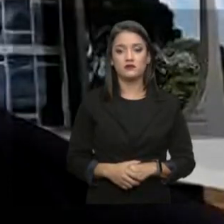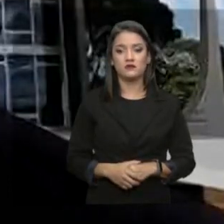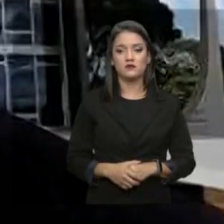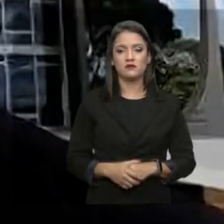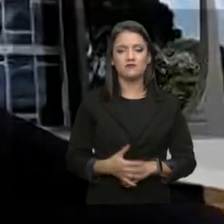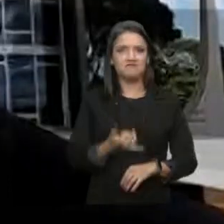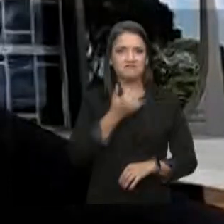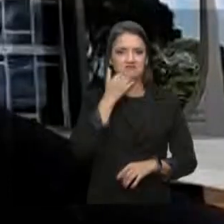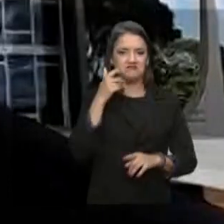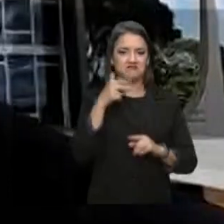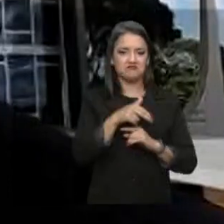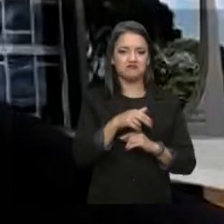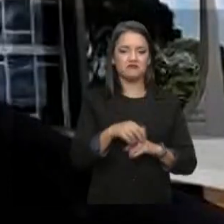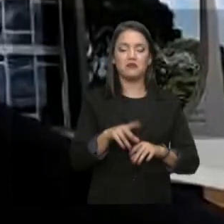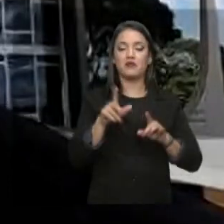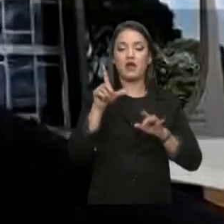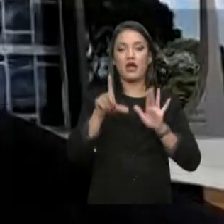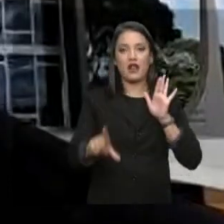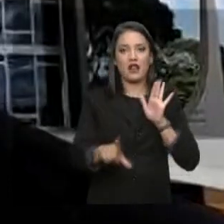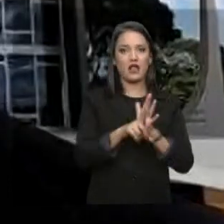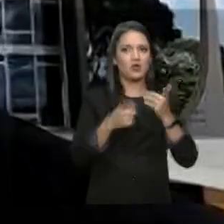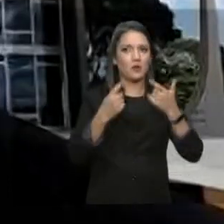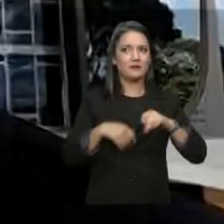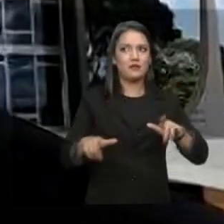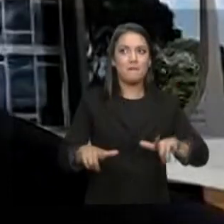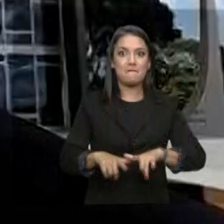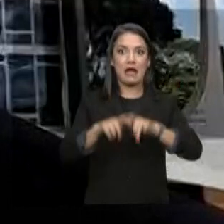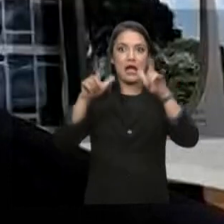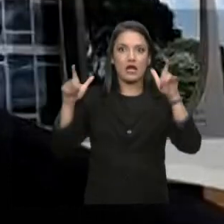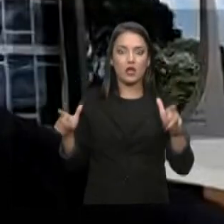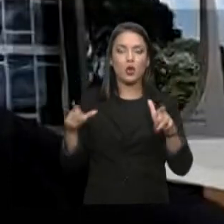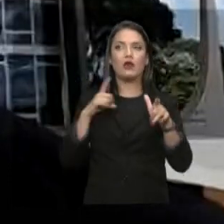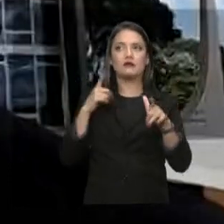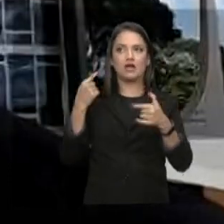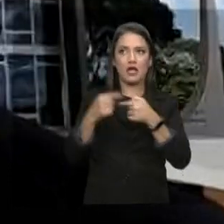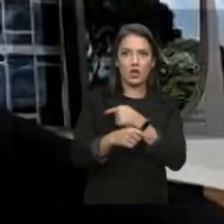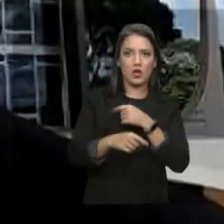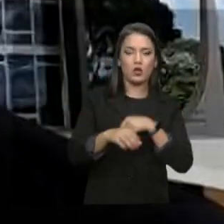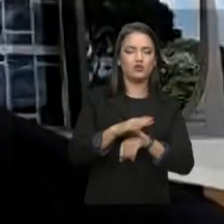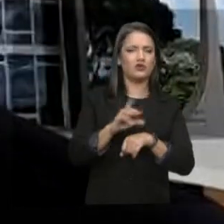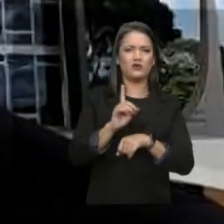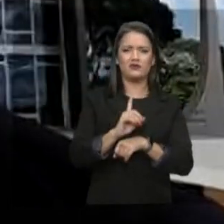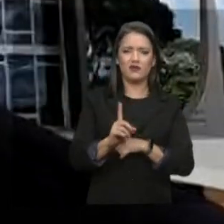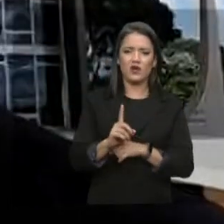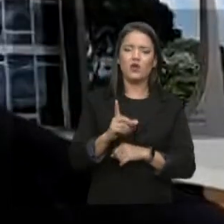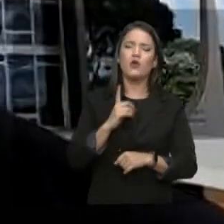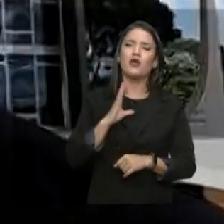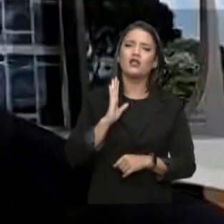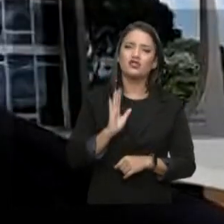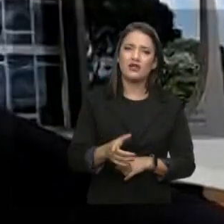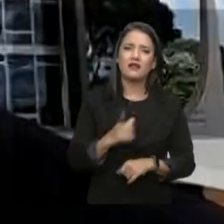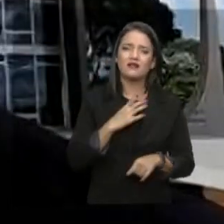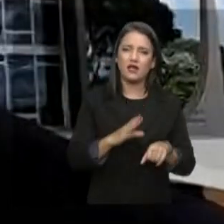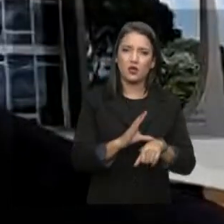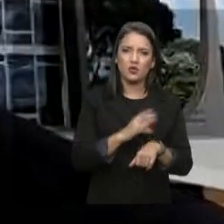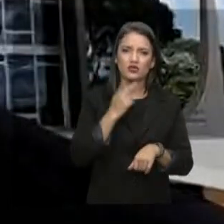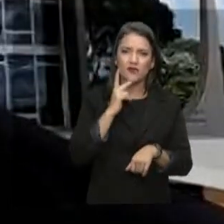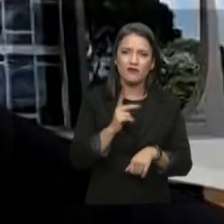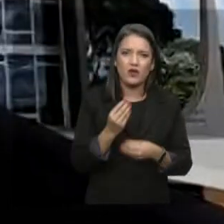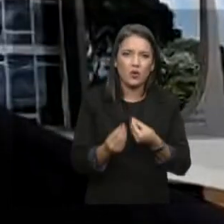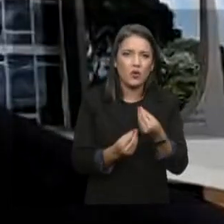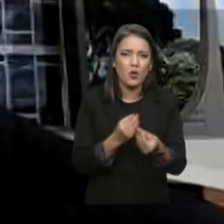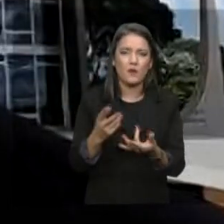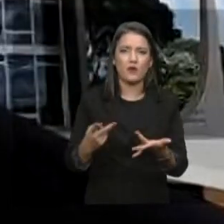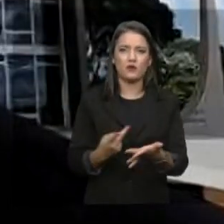não precisa ser confirmada por maioria absoluta para ser declarada constitucional. Ela já é presumida constitucional, cabendo